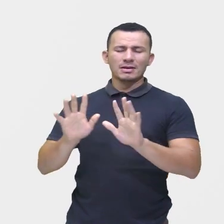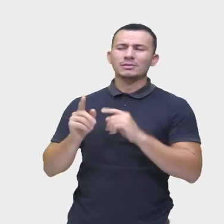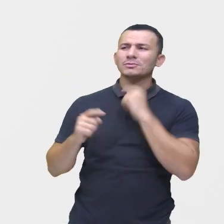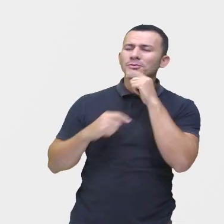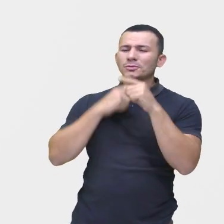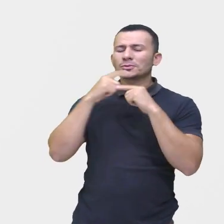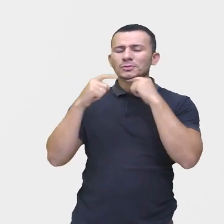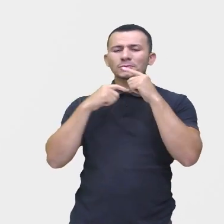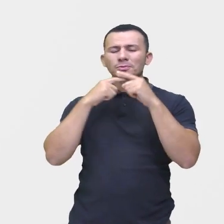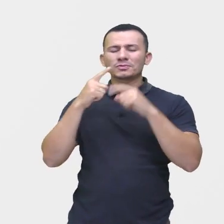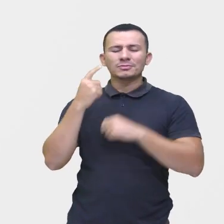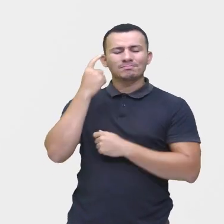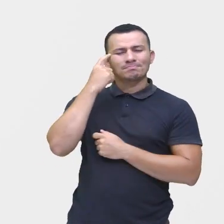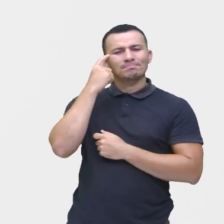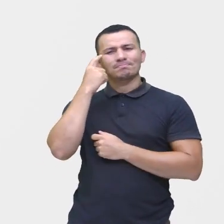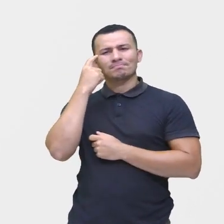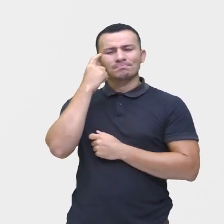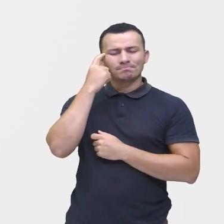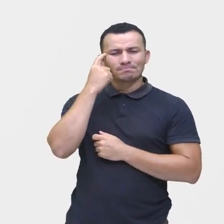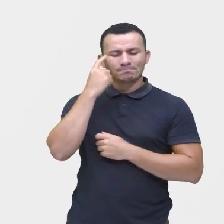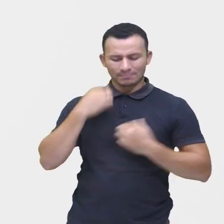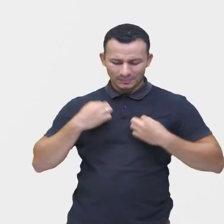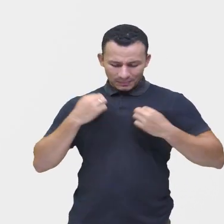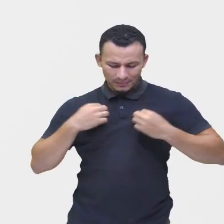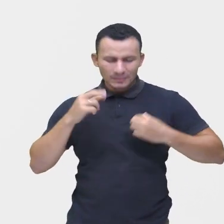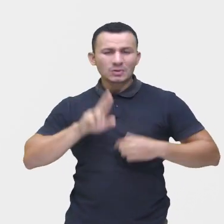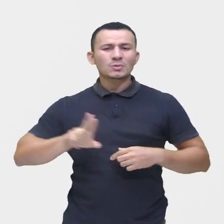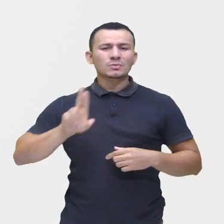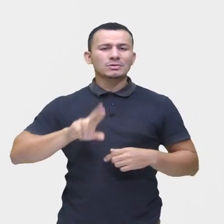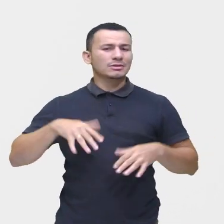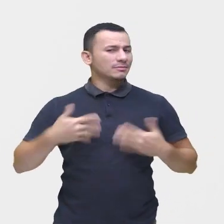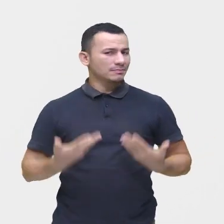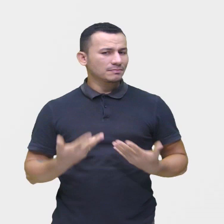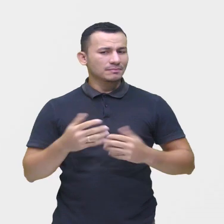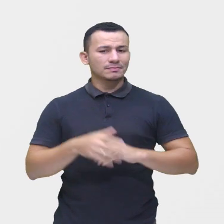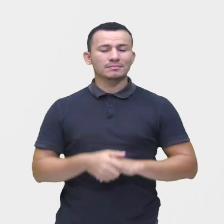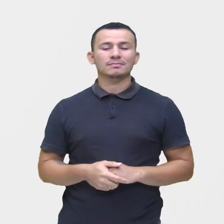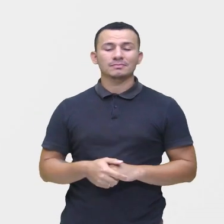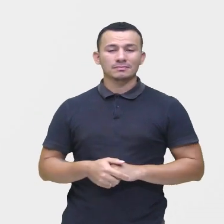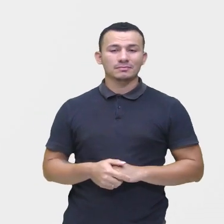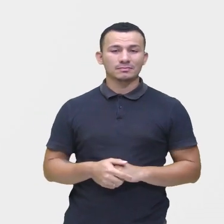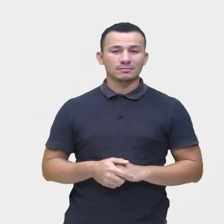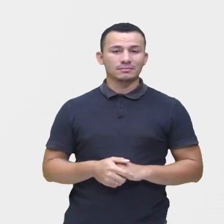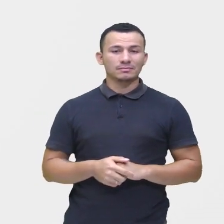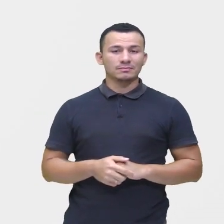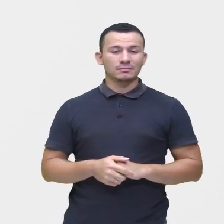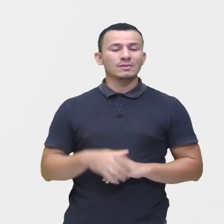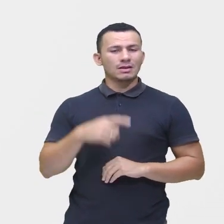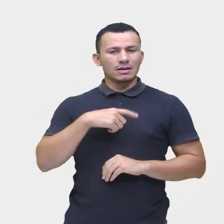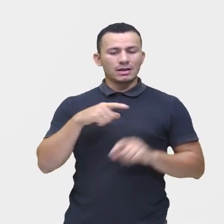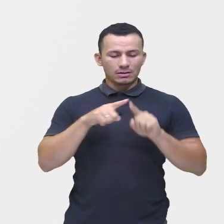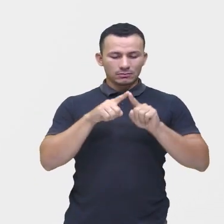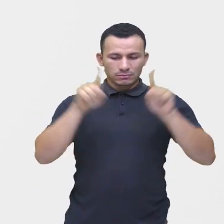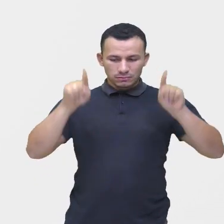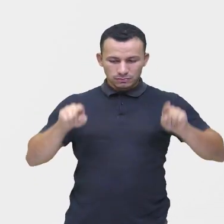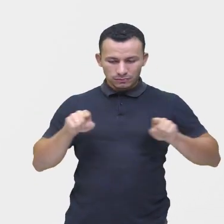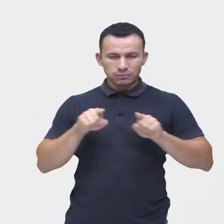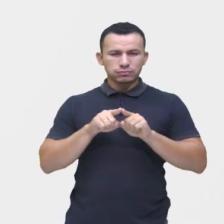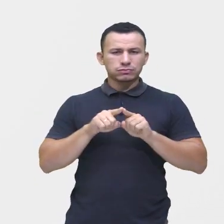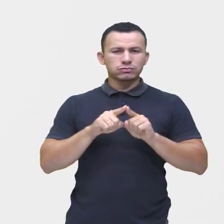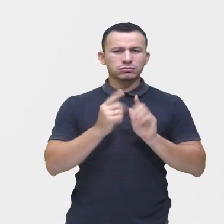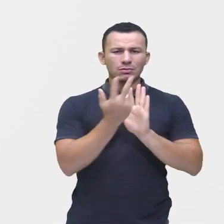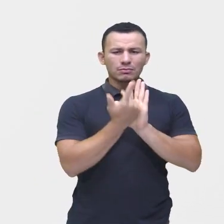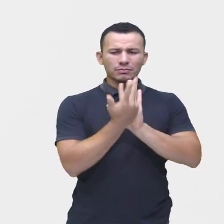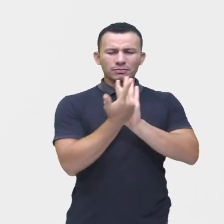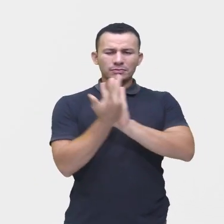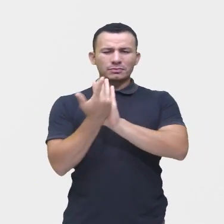dúvidas, pois não sabe o que vestir. Olhando aí para o suporte, de quantas maneiras diferentes Abel pode